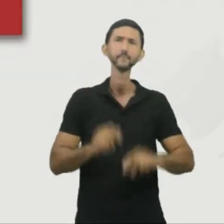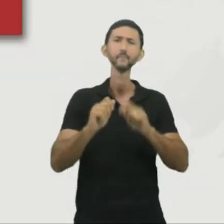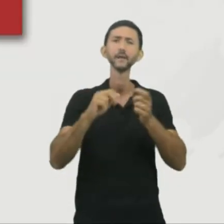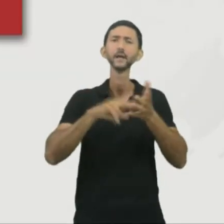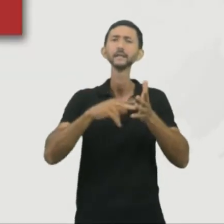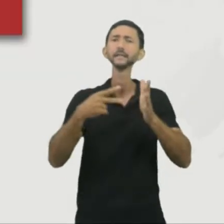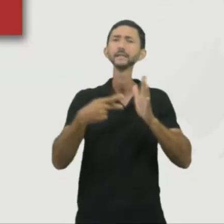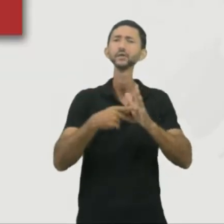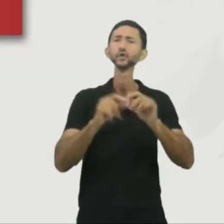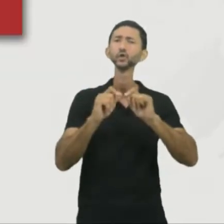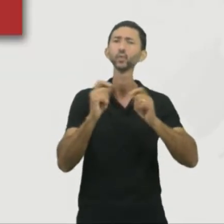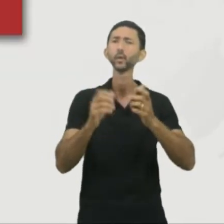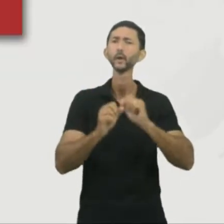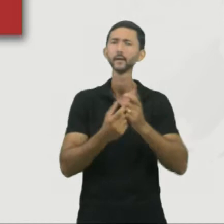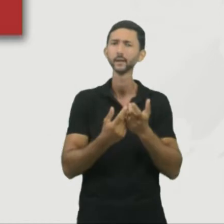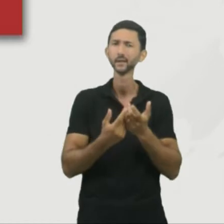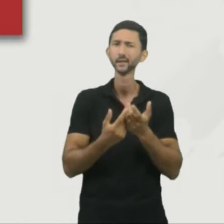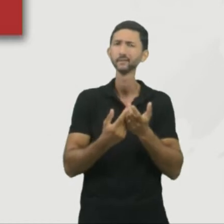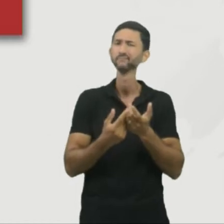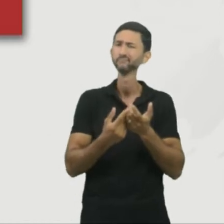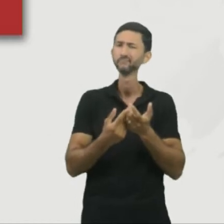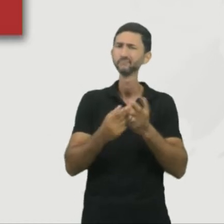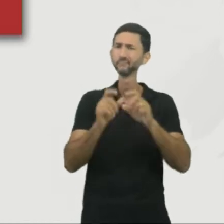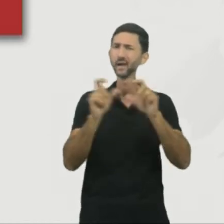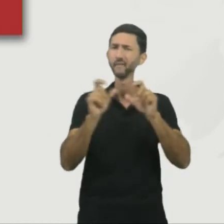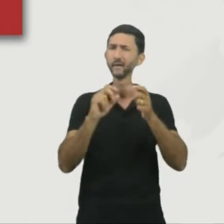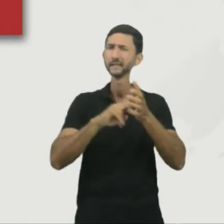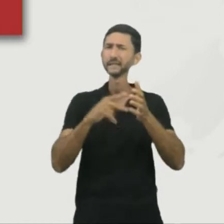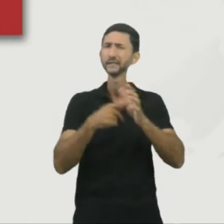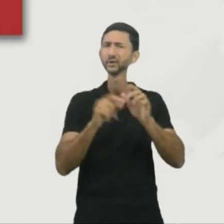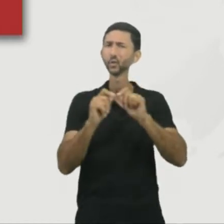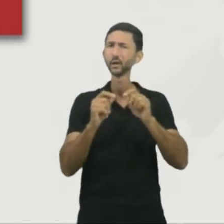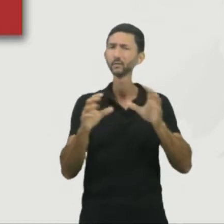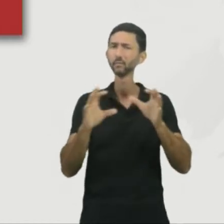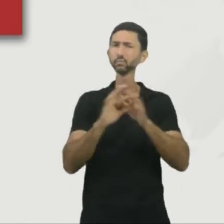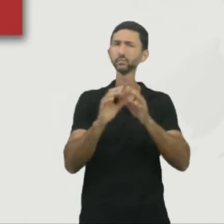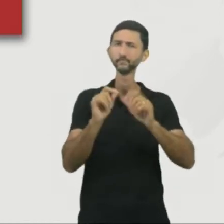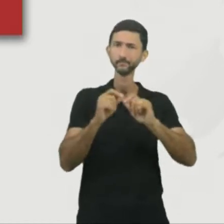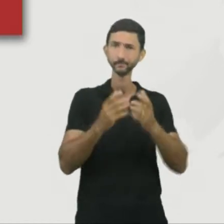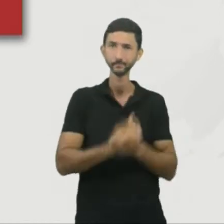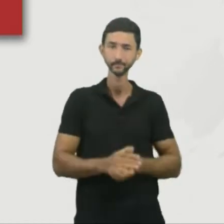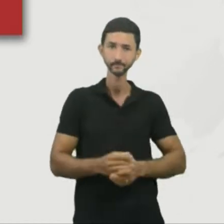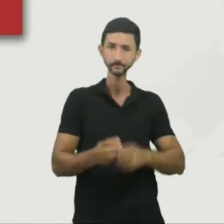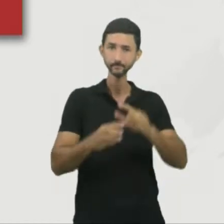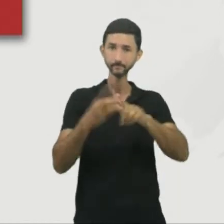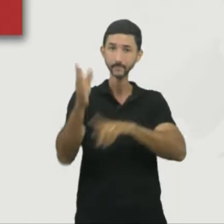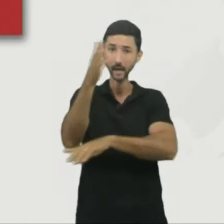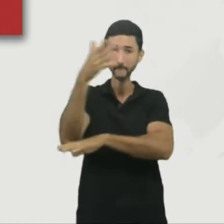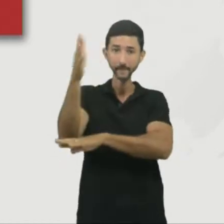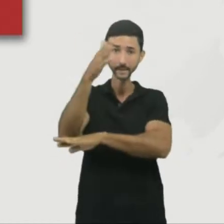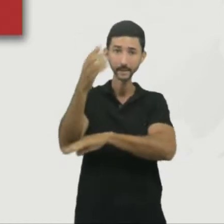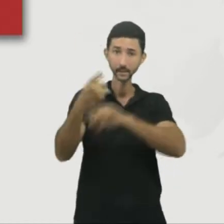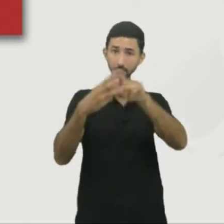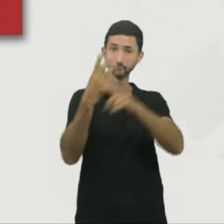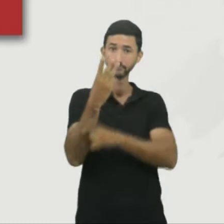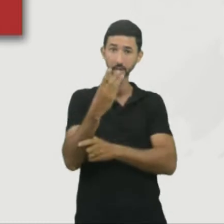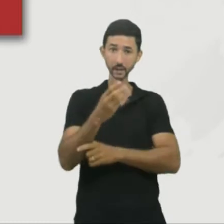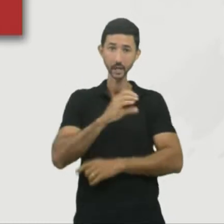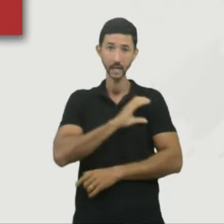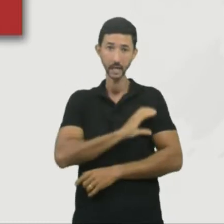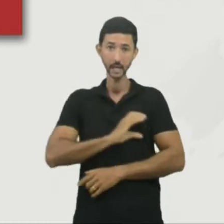significa, claro, alguma coisa. E foi a composição, olhem as 3 bandeiras do